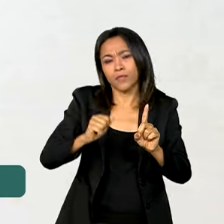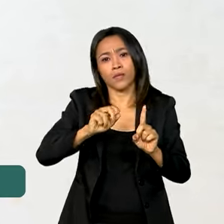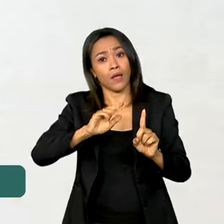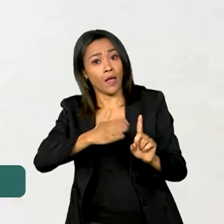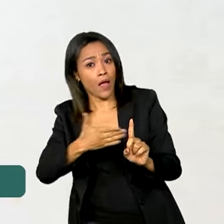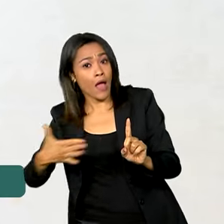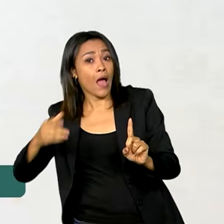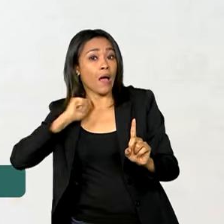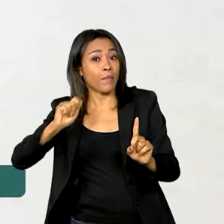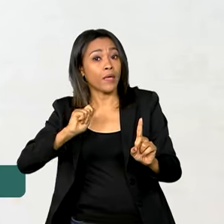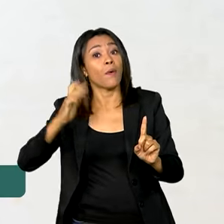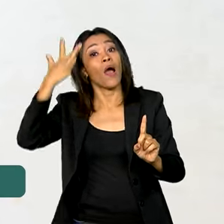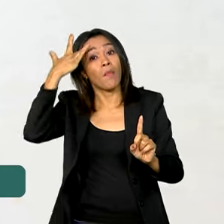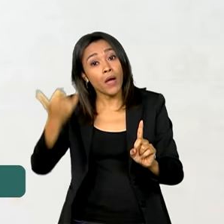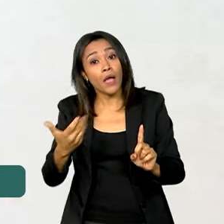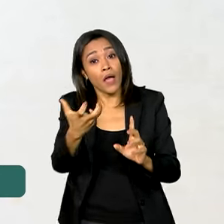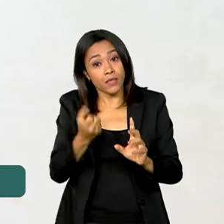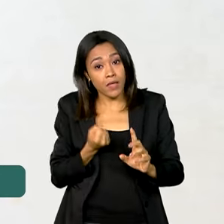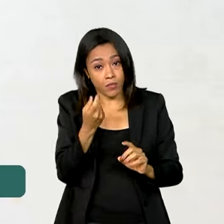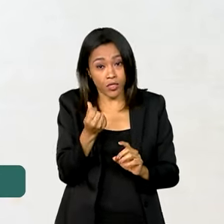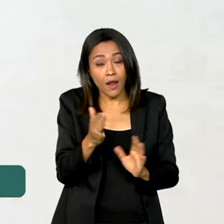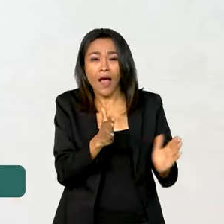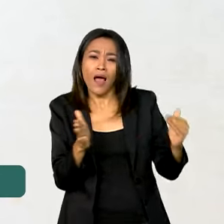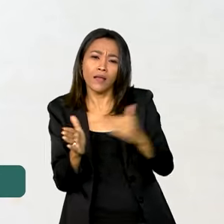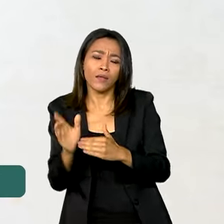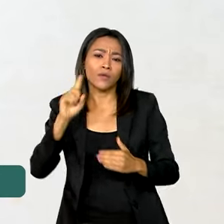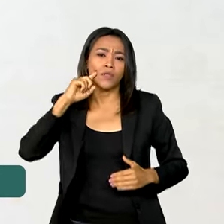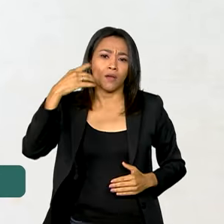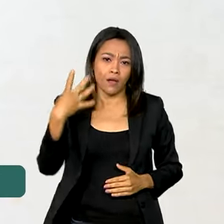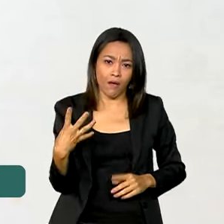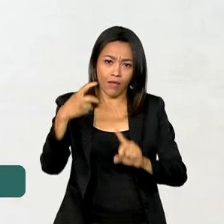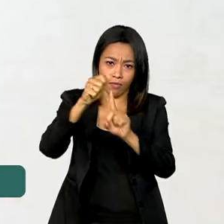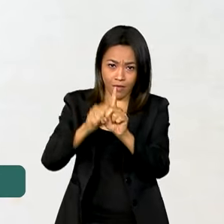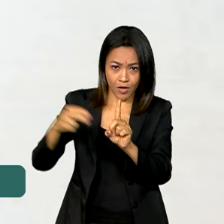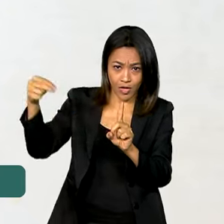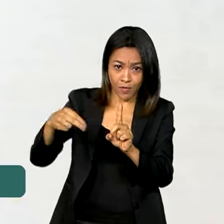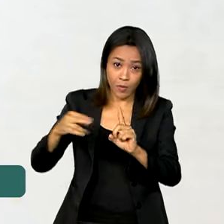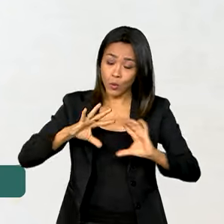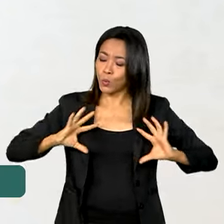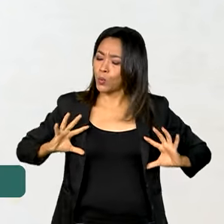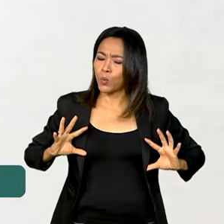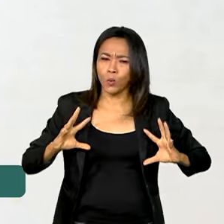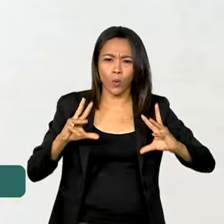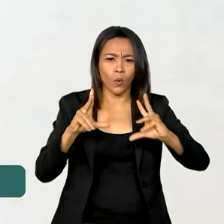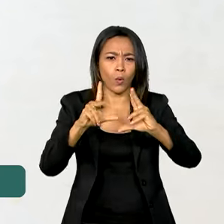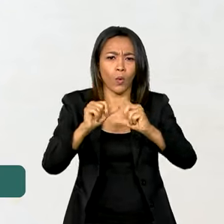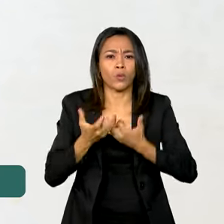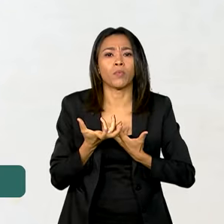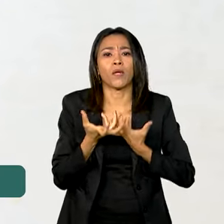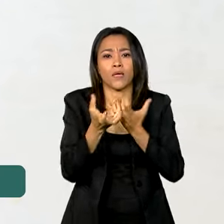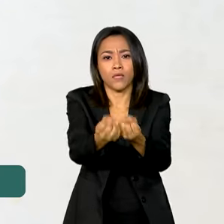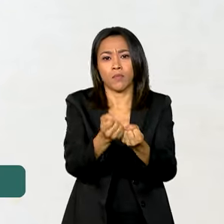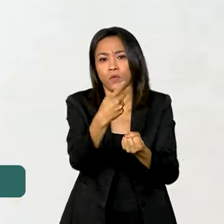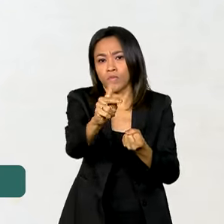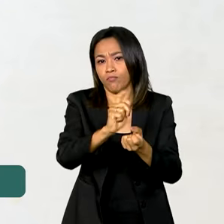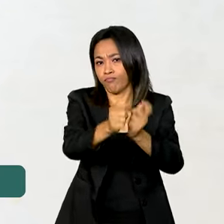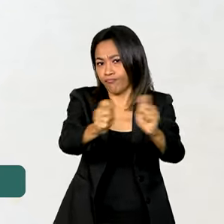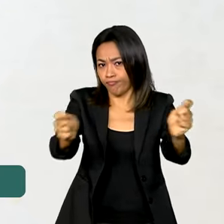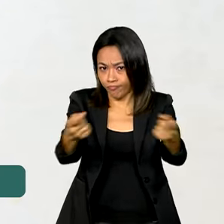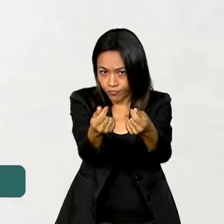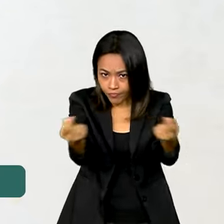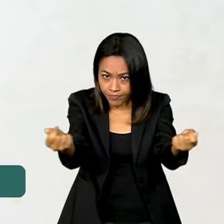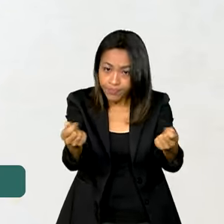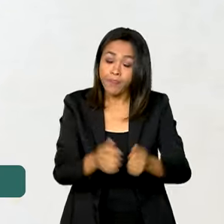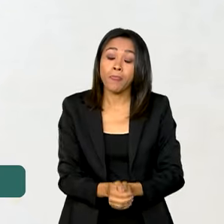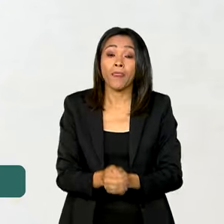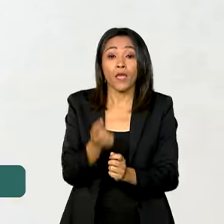E assim até o dia 4 de novembro, quando todos os estudantes vão ter recebido o pagamento. E o pé de meia, ele prevê